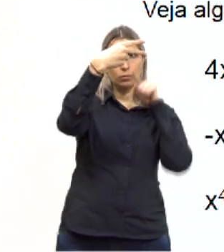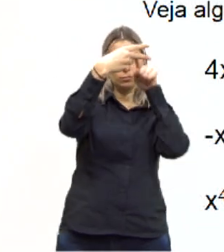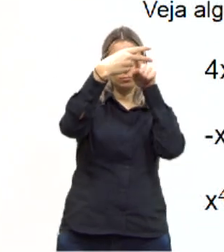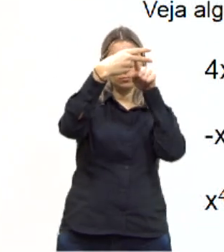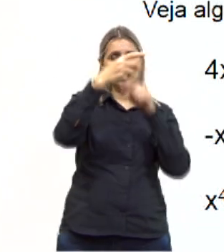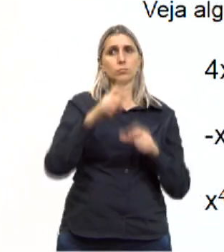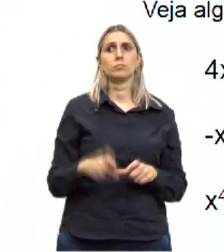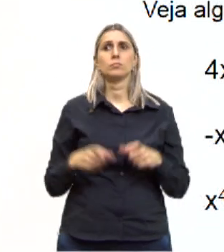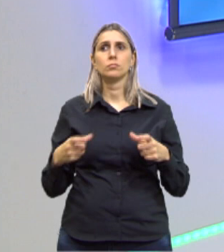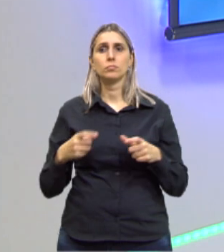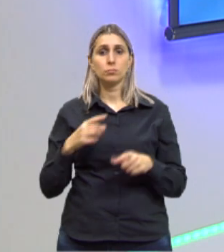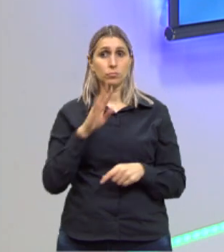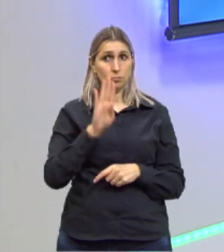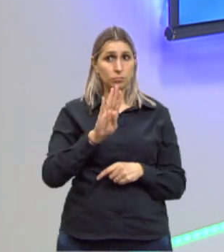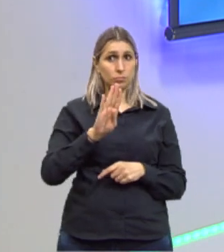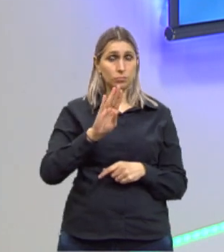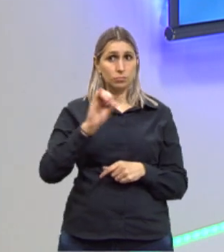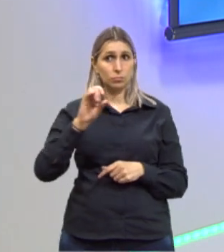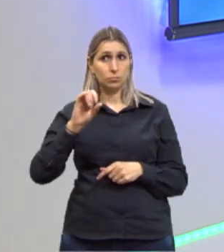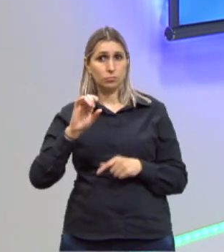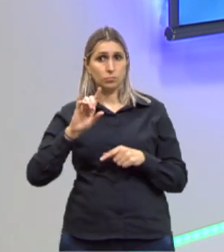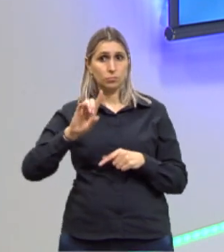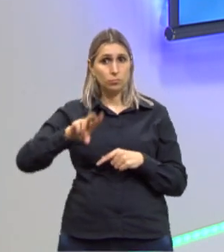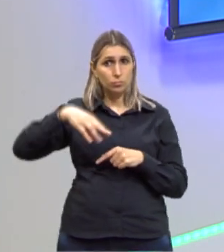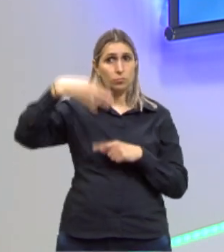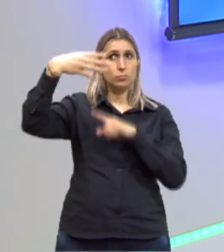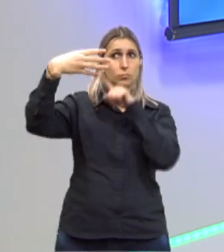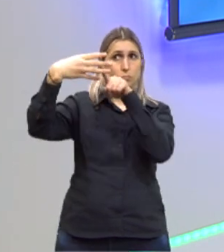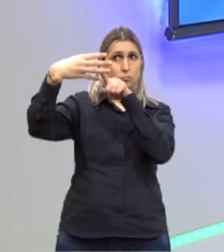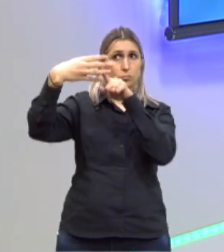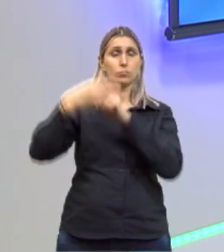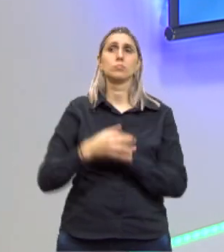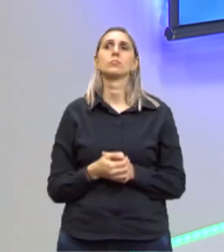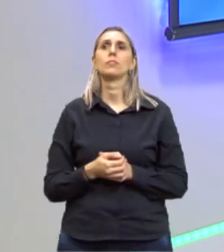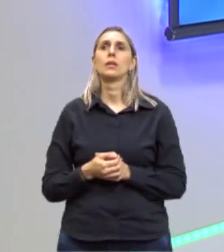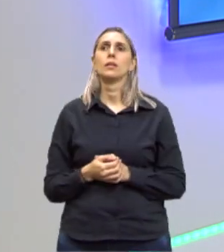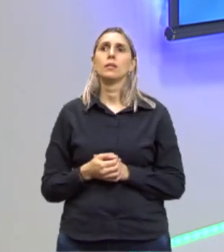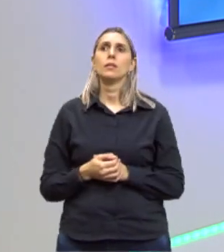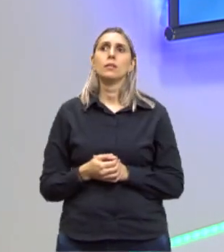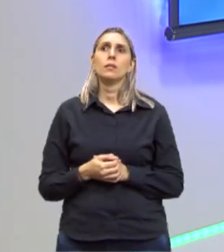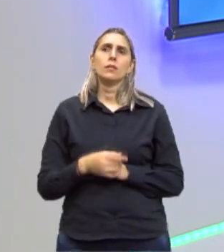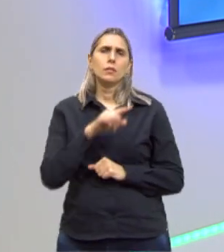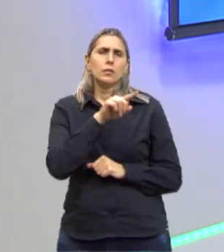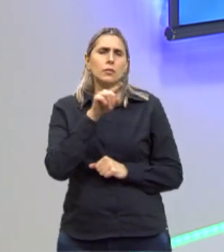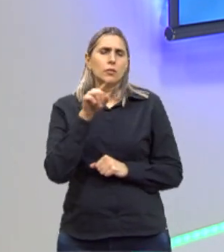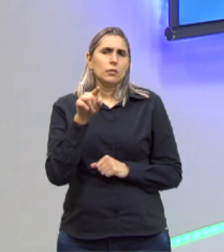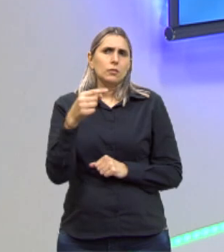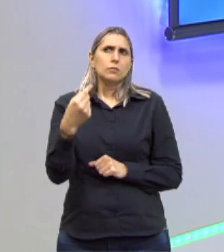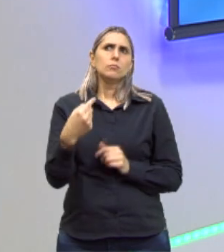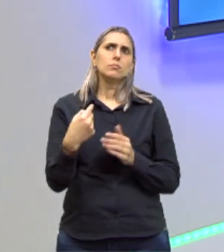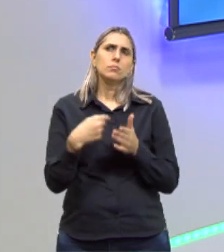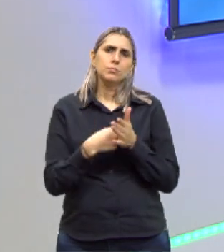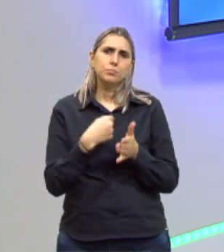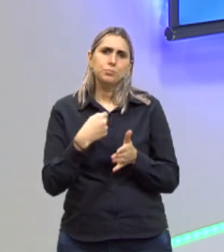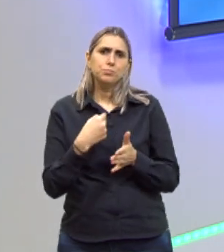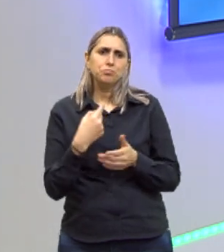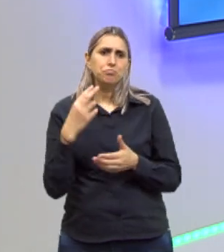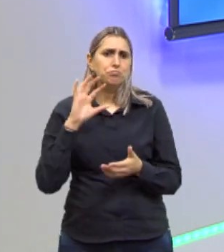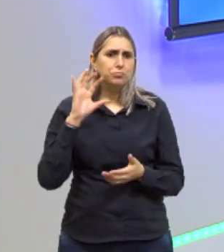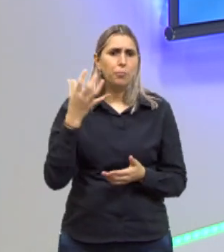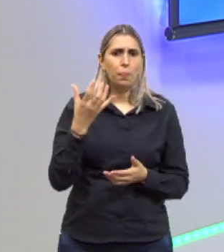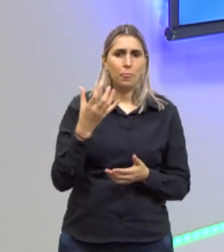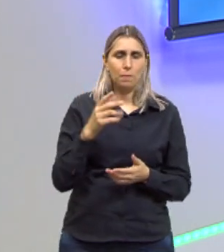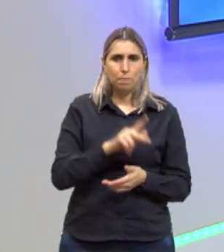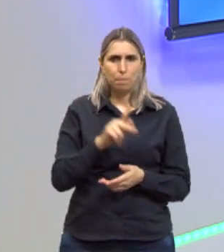E aqui nas biquadradas, o expoente maior é 4. Se você aí está se perguntando, mas para resolver isso, professora, eu